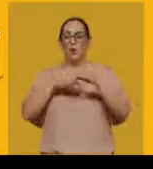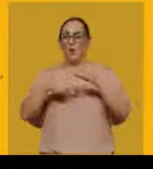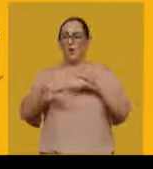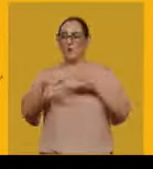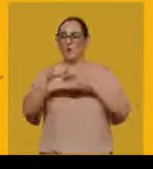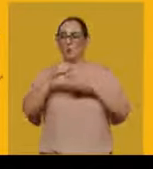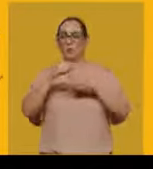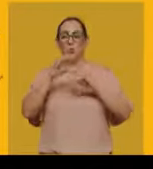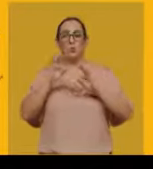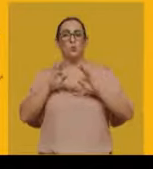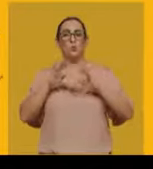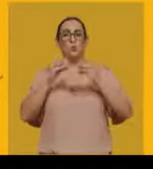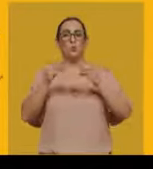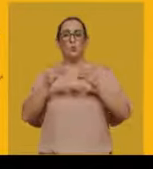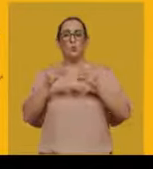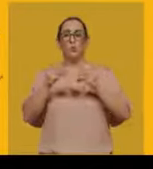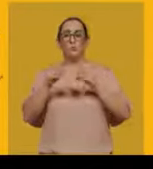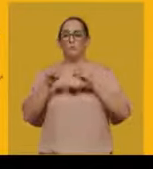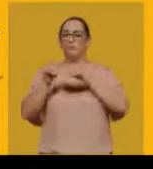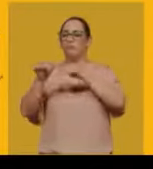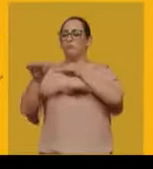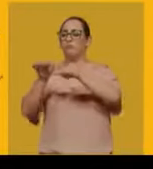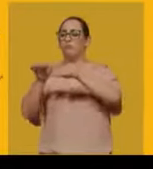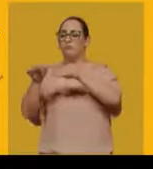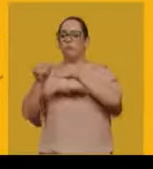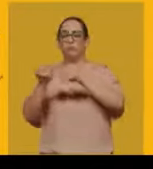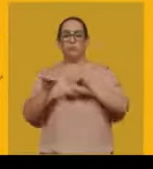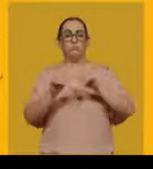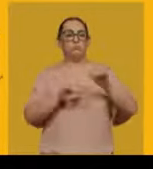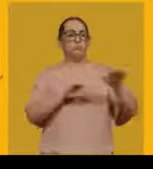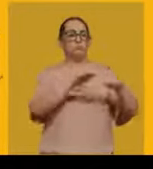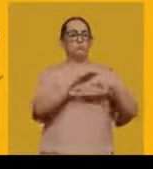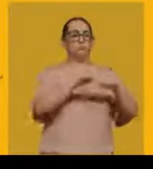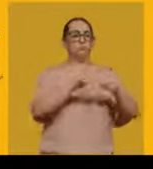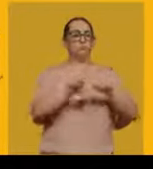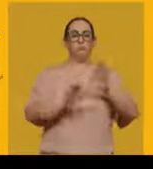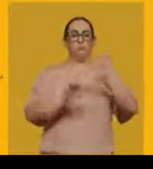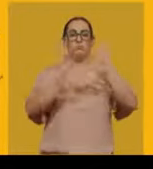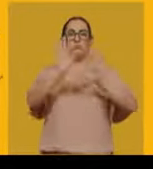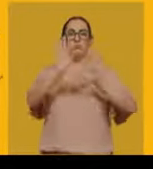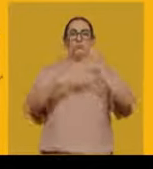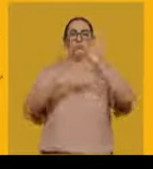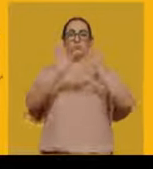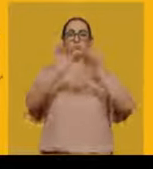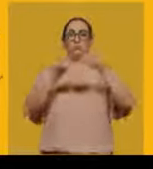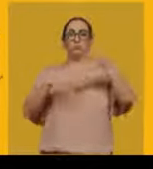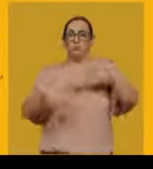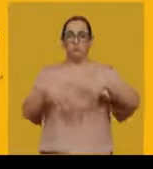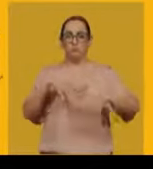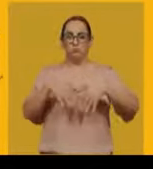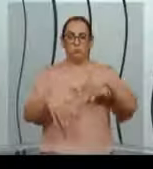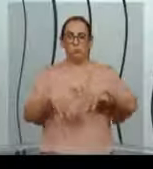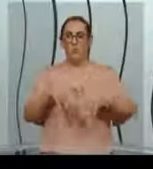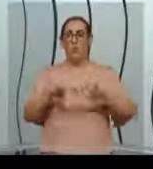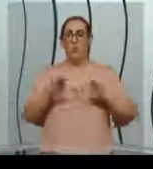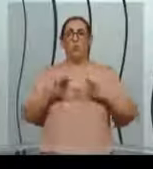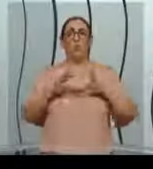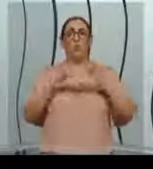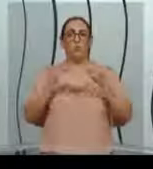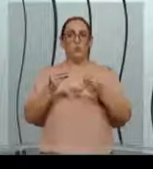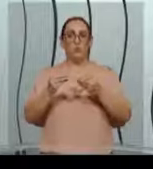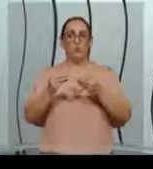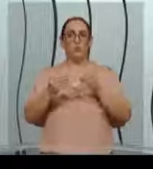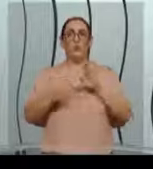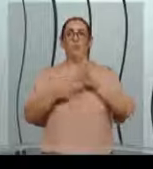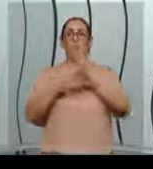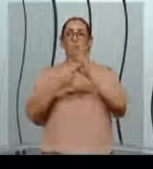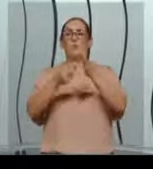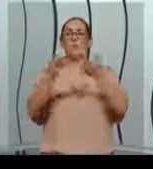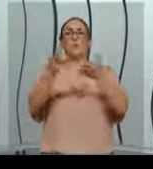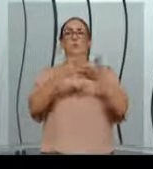para todas as direções. Eu vou trazer aqui uma imagem que vai facilitar o seu entendimento.